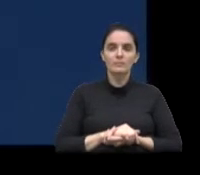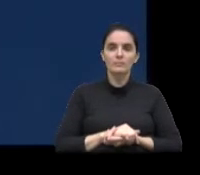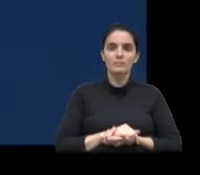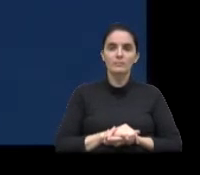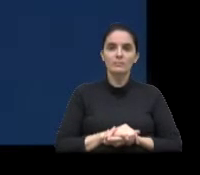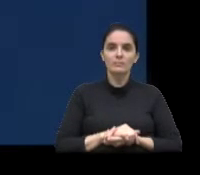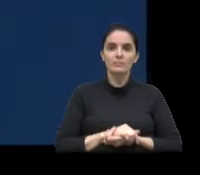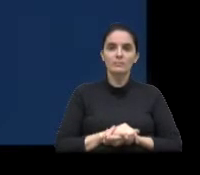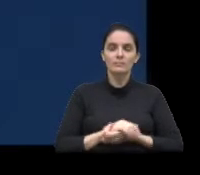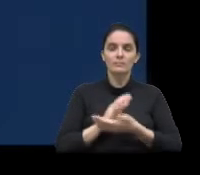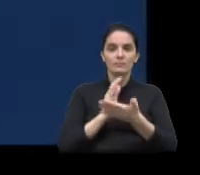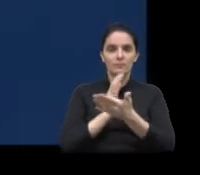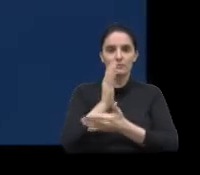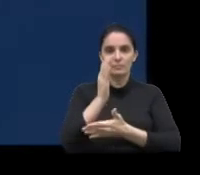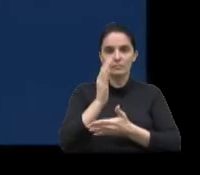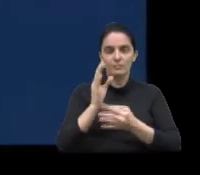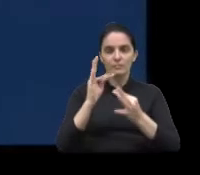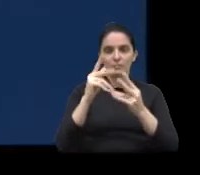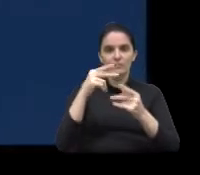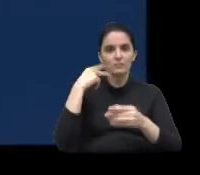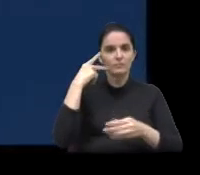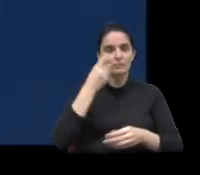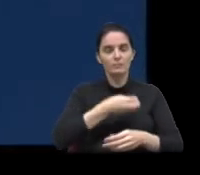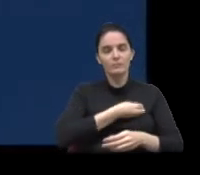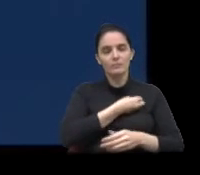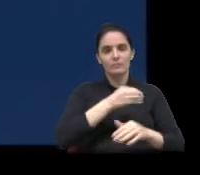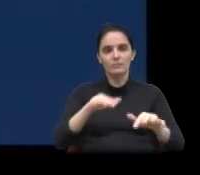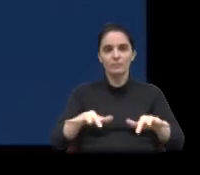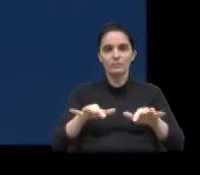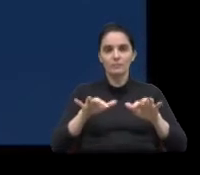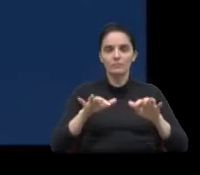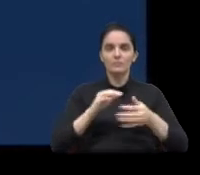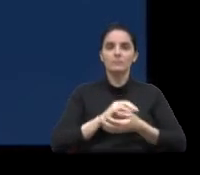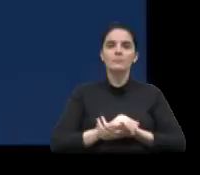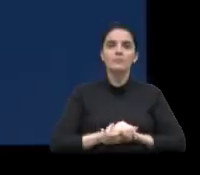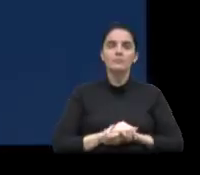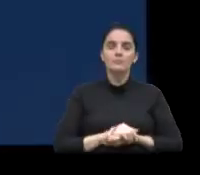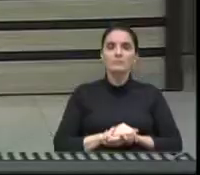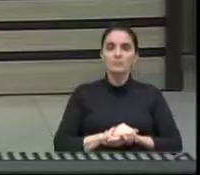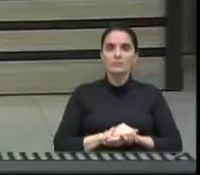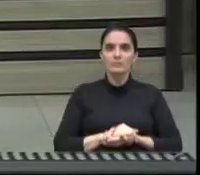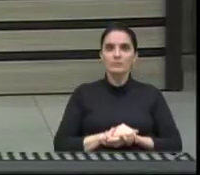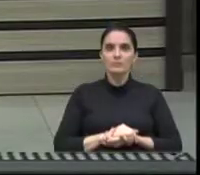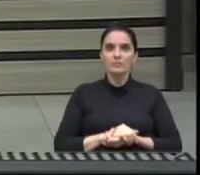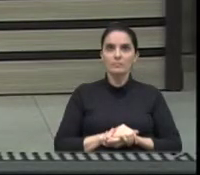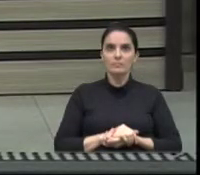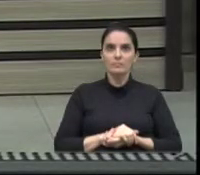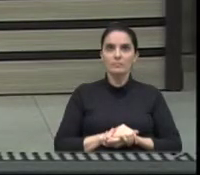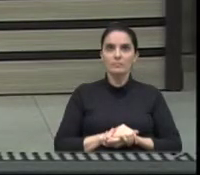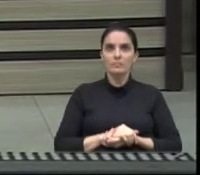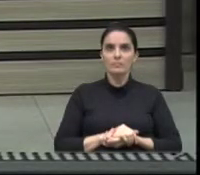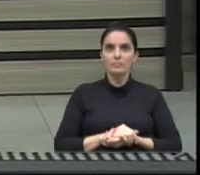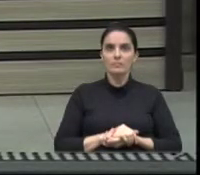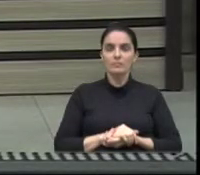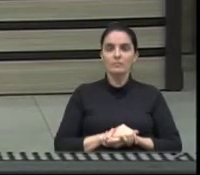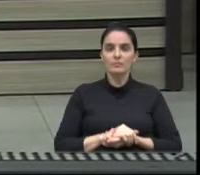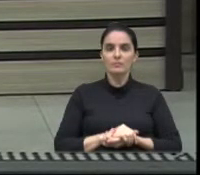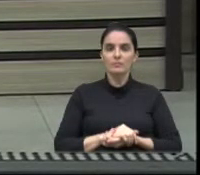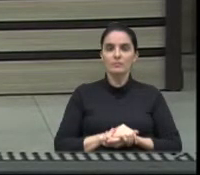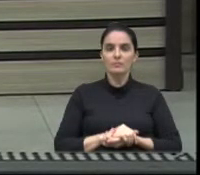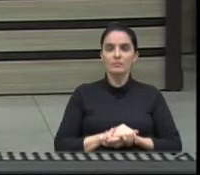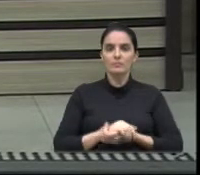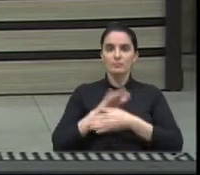A moção foi aprovada por todos os vereadores presentes no plenário. Obrigado, senhores vereadores e vereadoras. Moção de